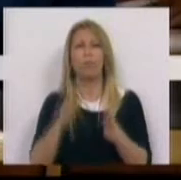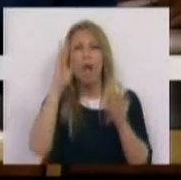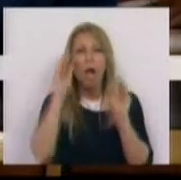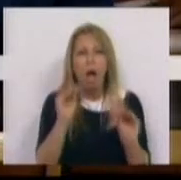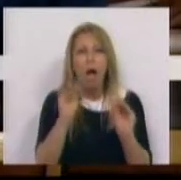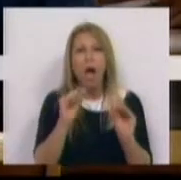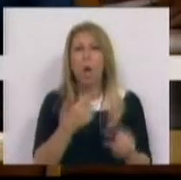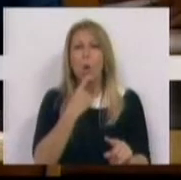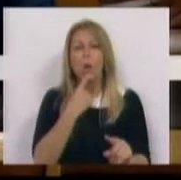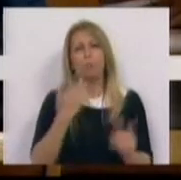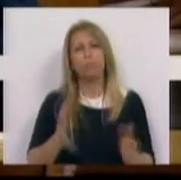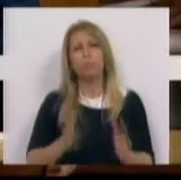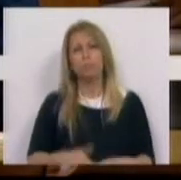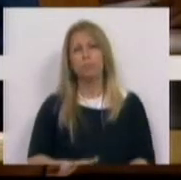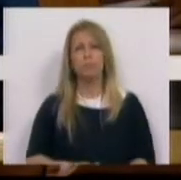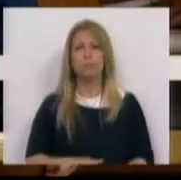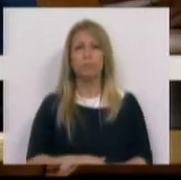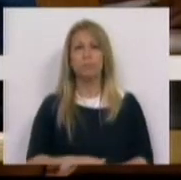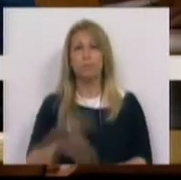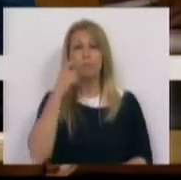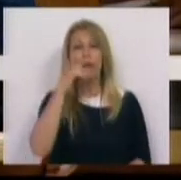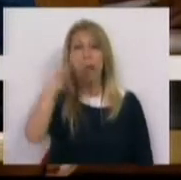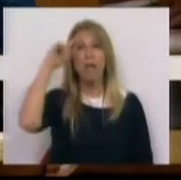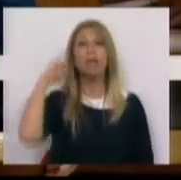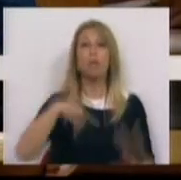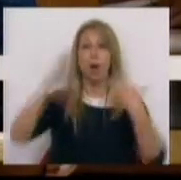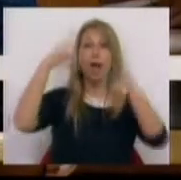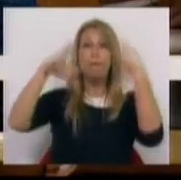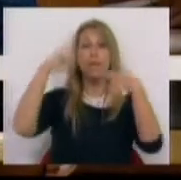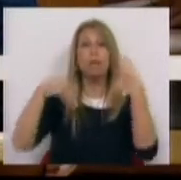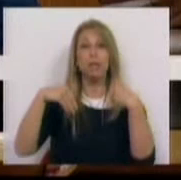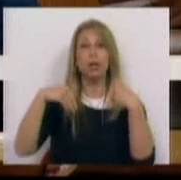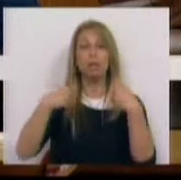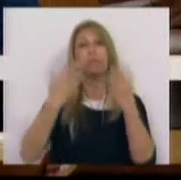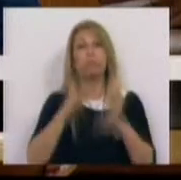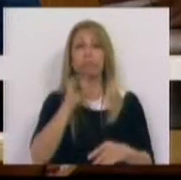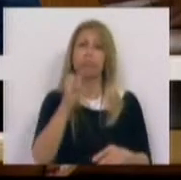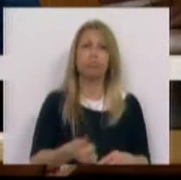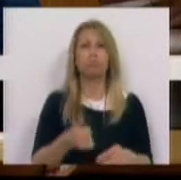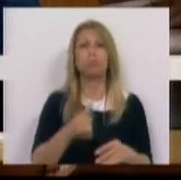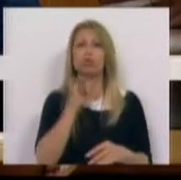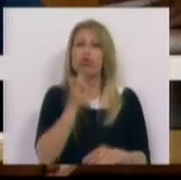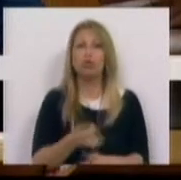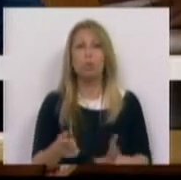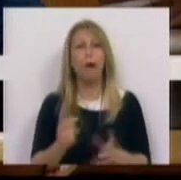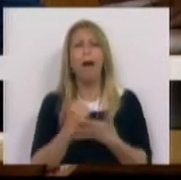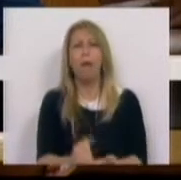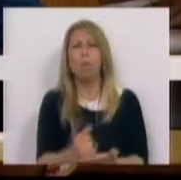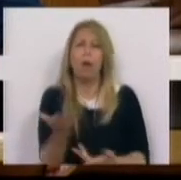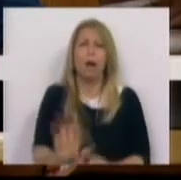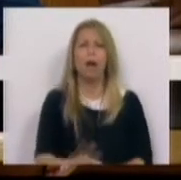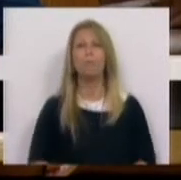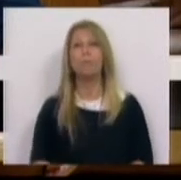educação. Que quem tem dificuldades de aprendizagem precisa de ser retido e não apoiado. Que